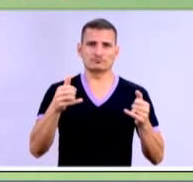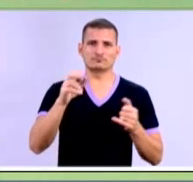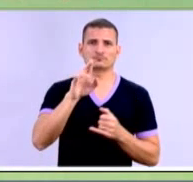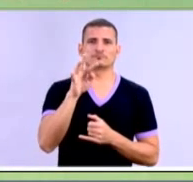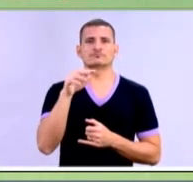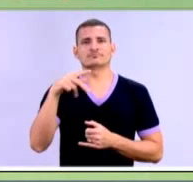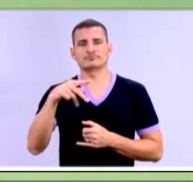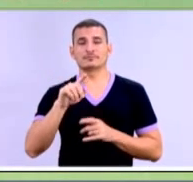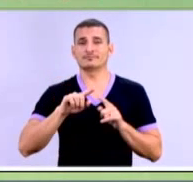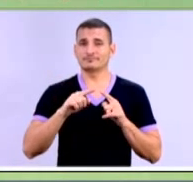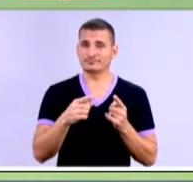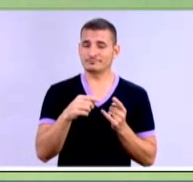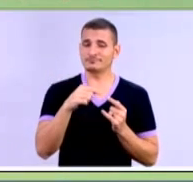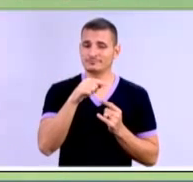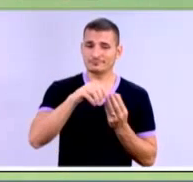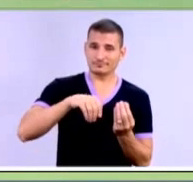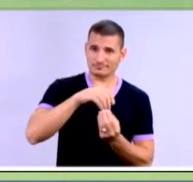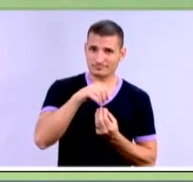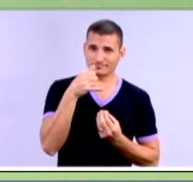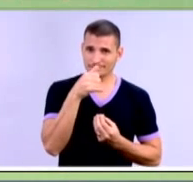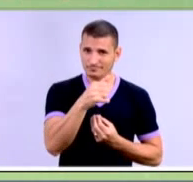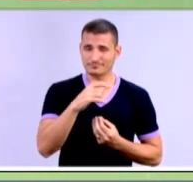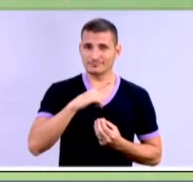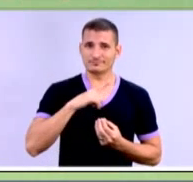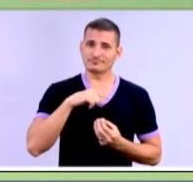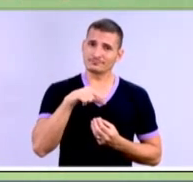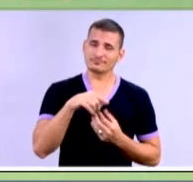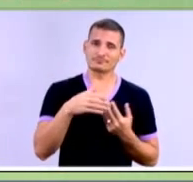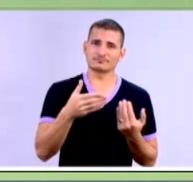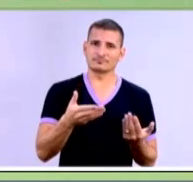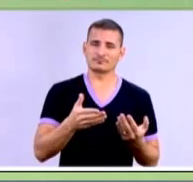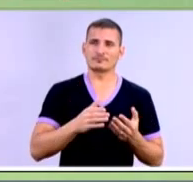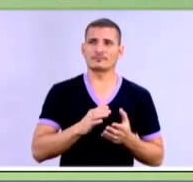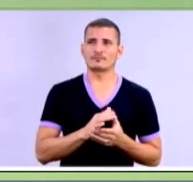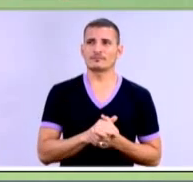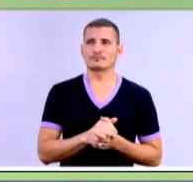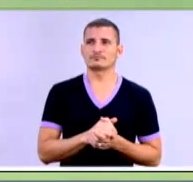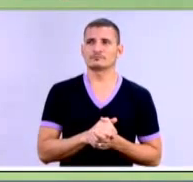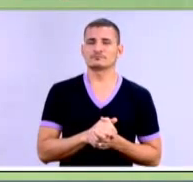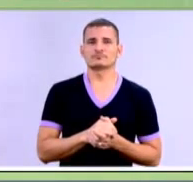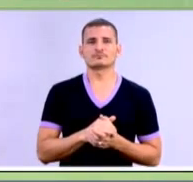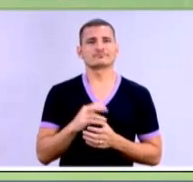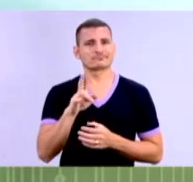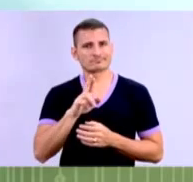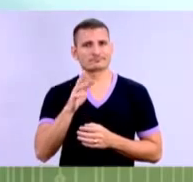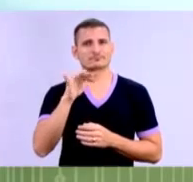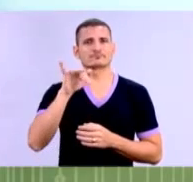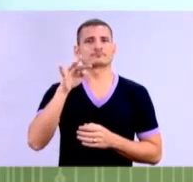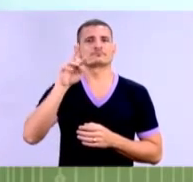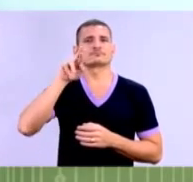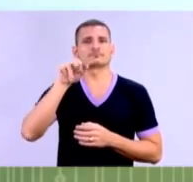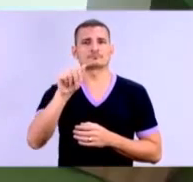da interferência eletromagnética, que é o que destacou o motivo da gente trabalhar com fibra ótica,